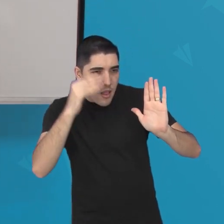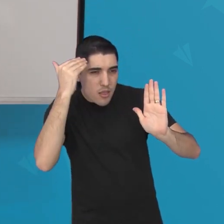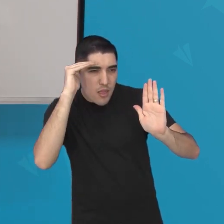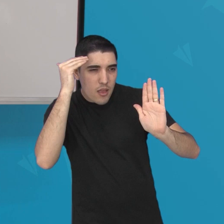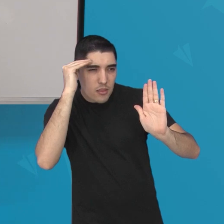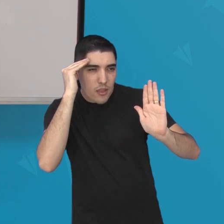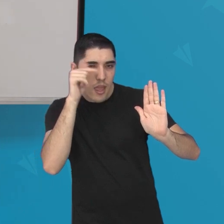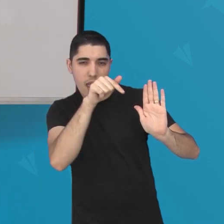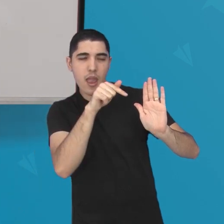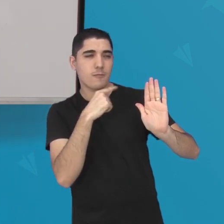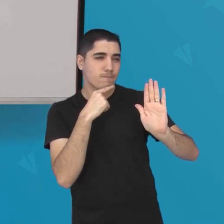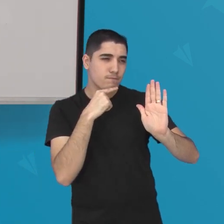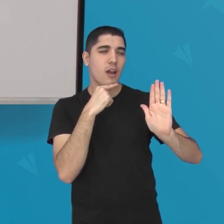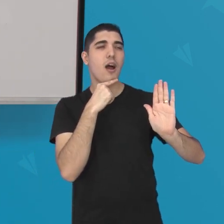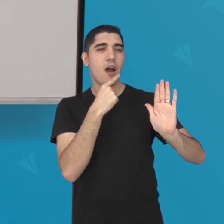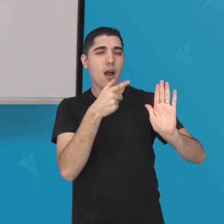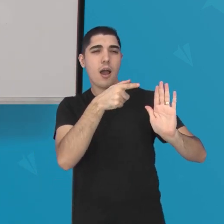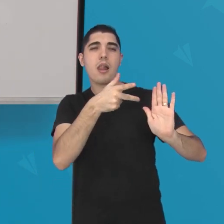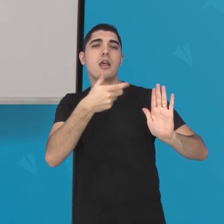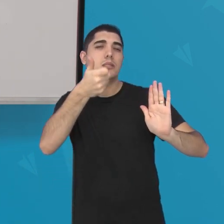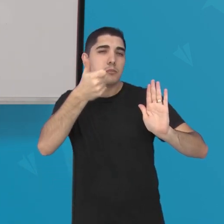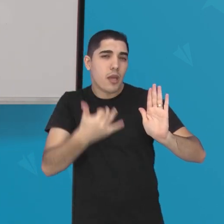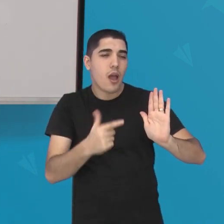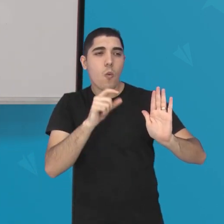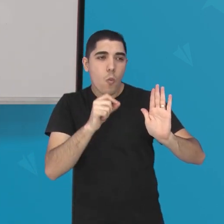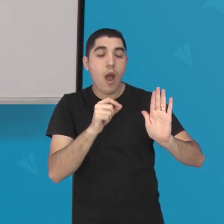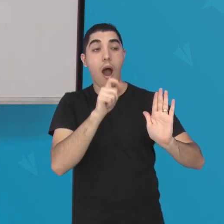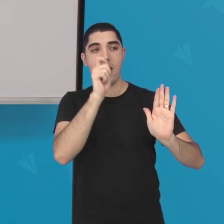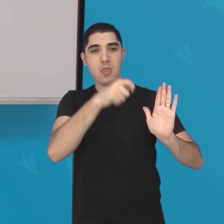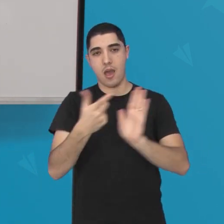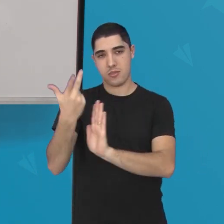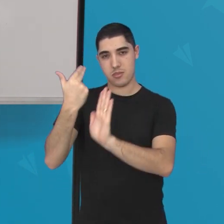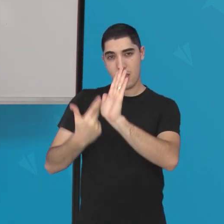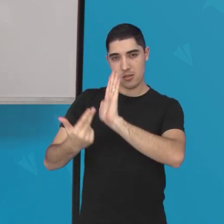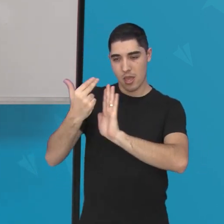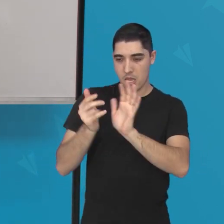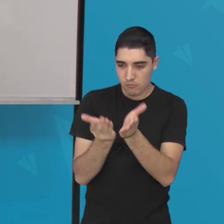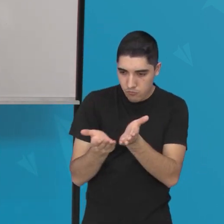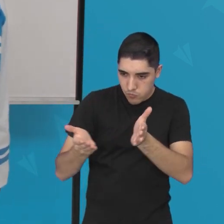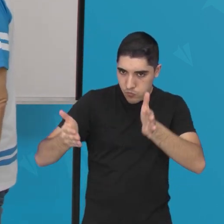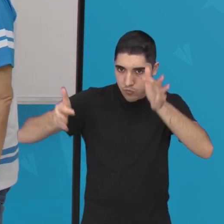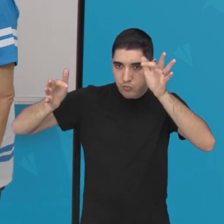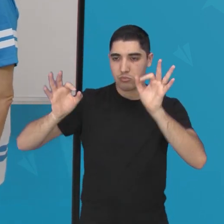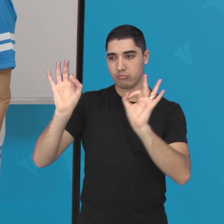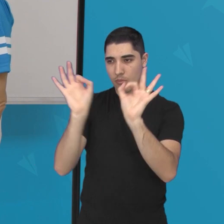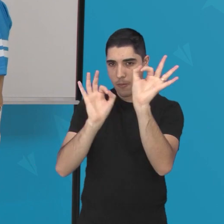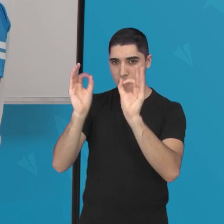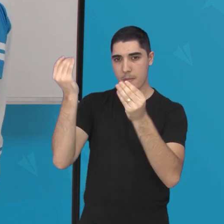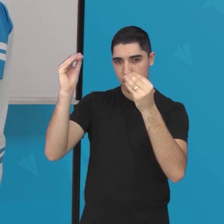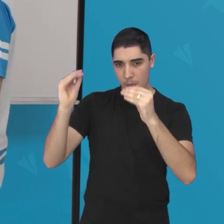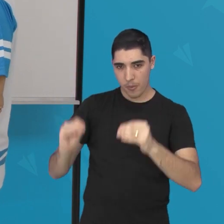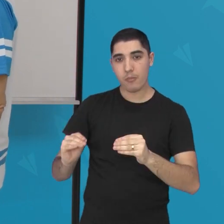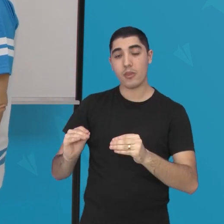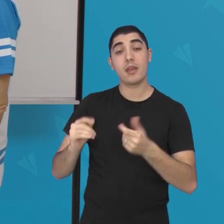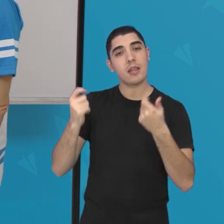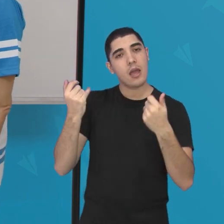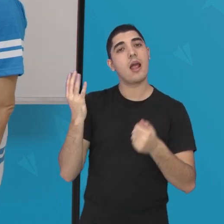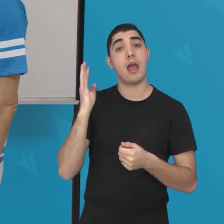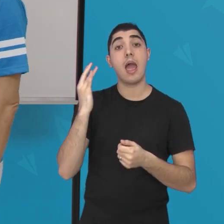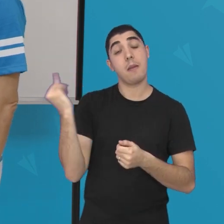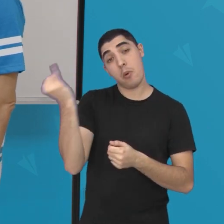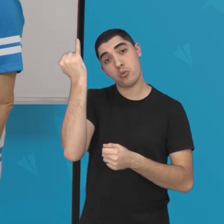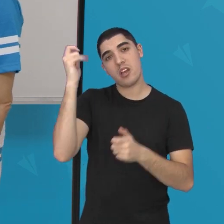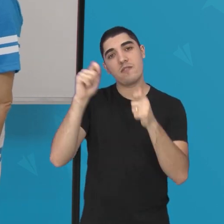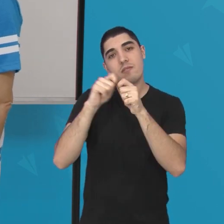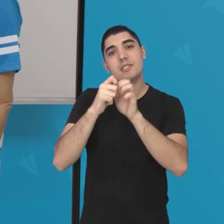entender dentro do texto o que pode ser usado para montar a equação. Geralmente fazer